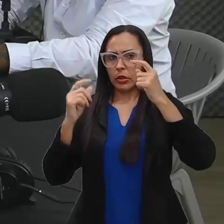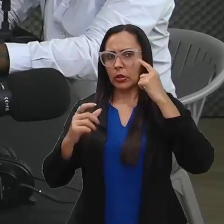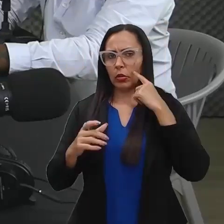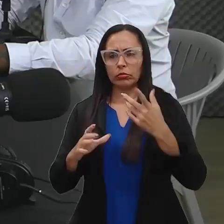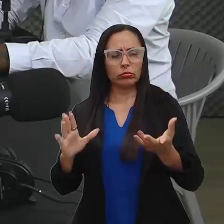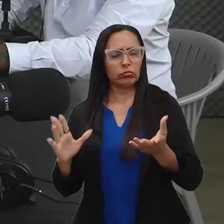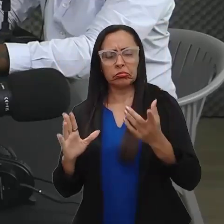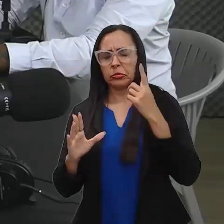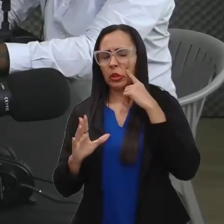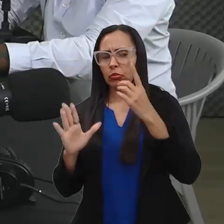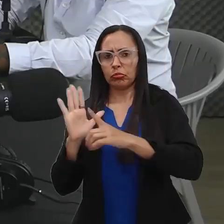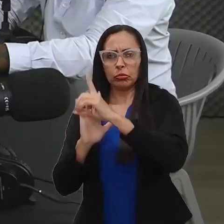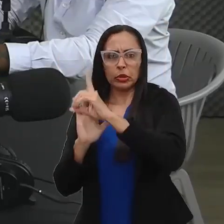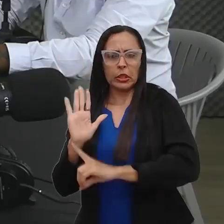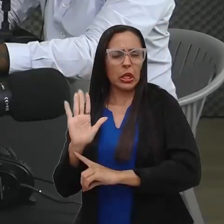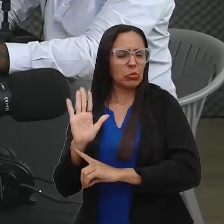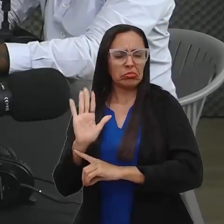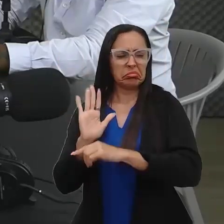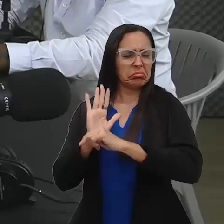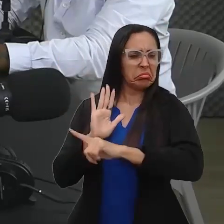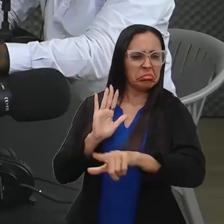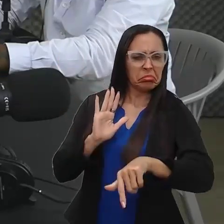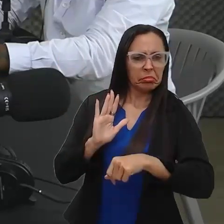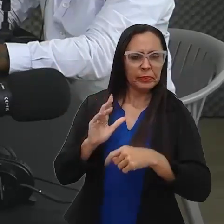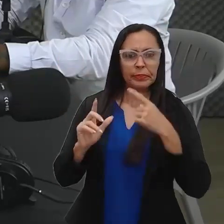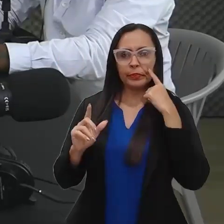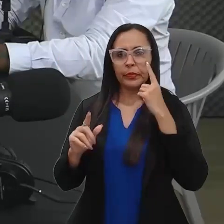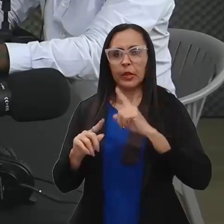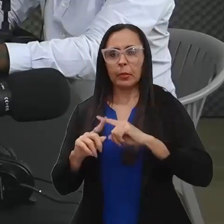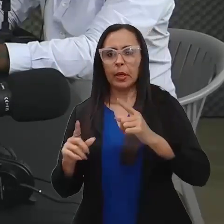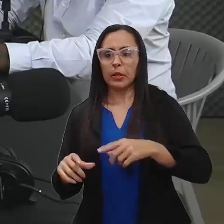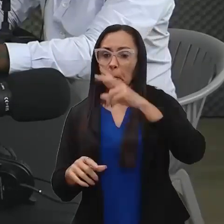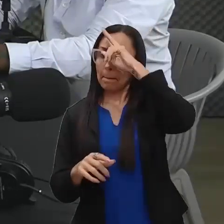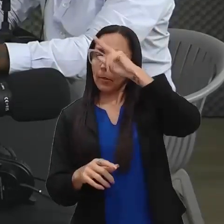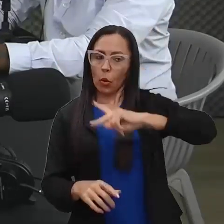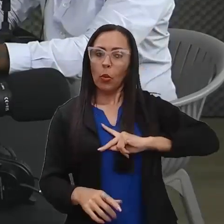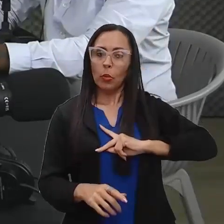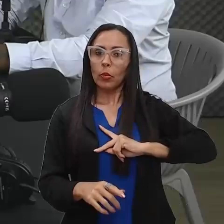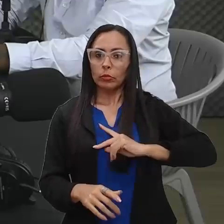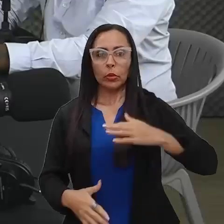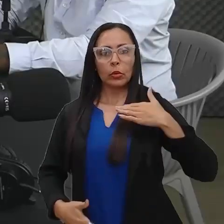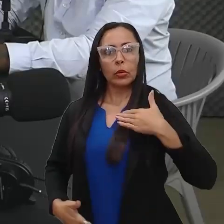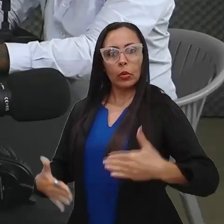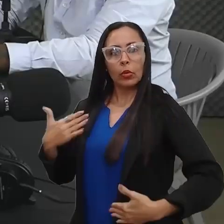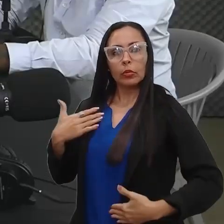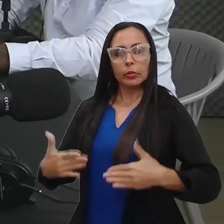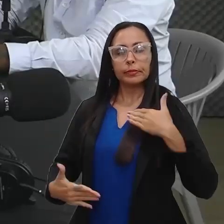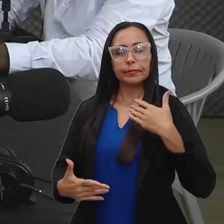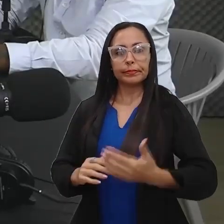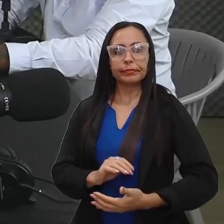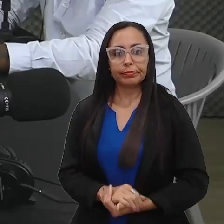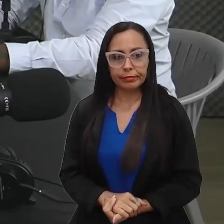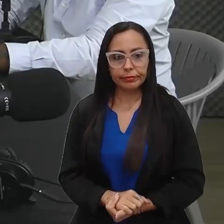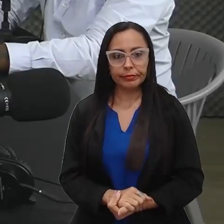os meninos e meninas não são sujeitos de direitos, mas sim propriedade dos corpos, né,